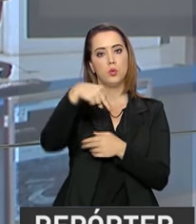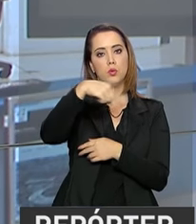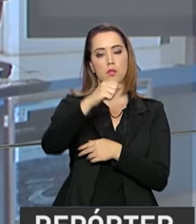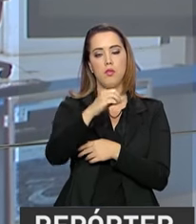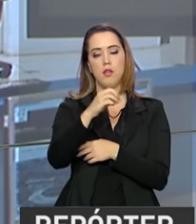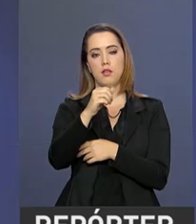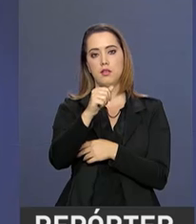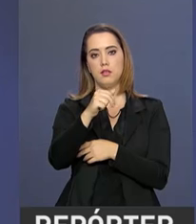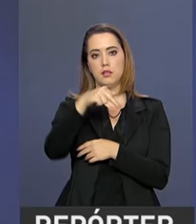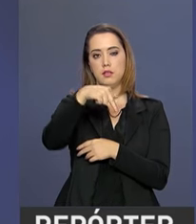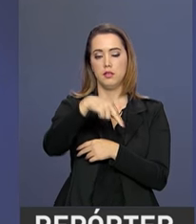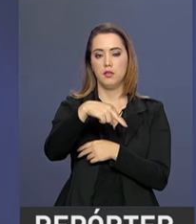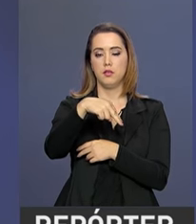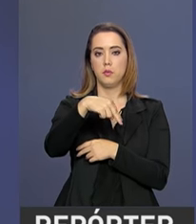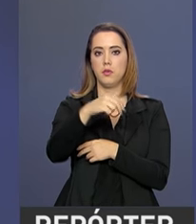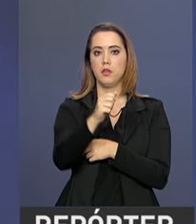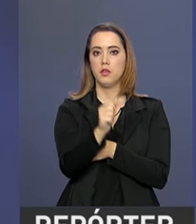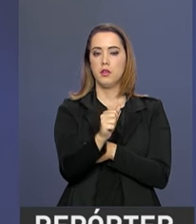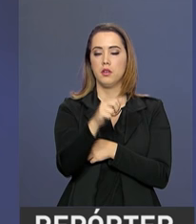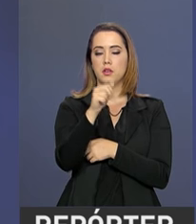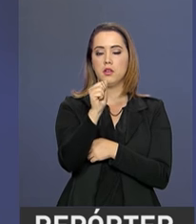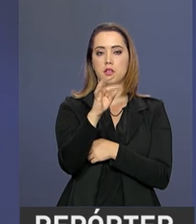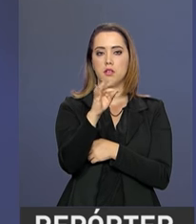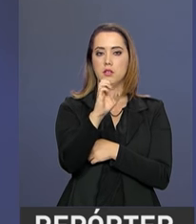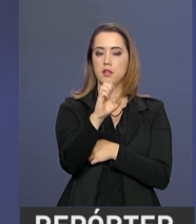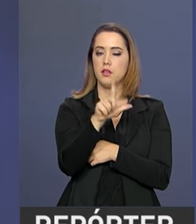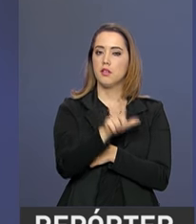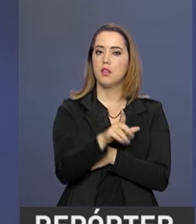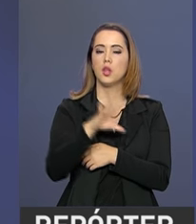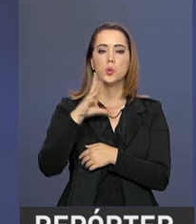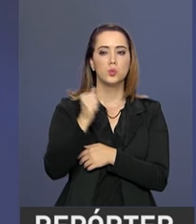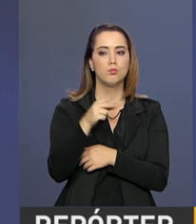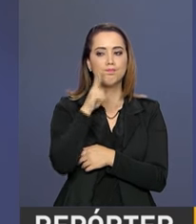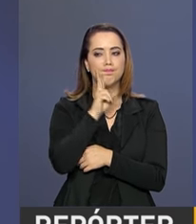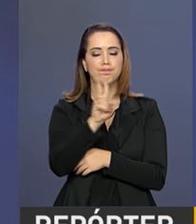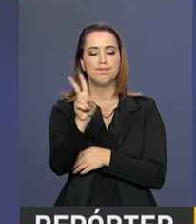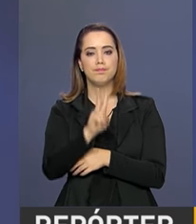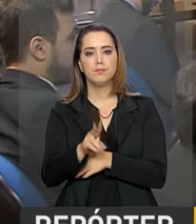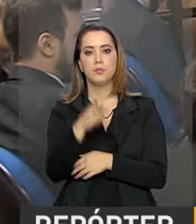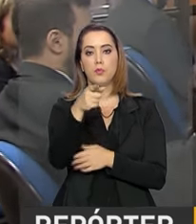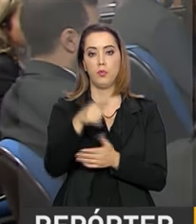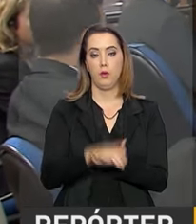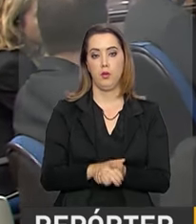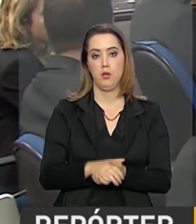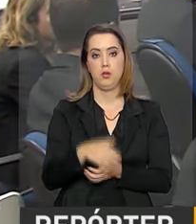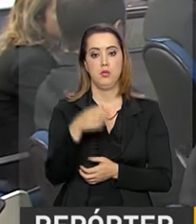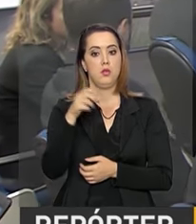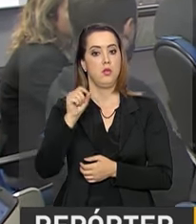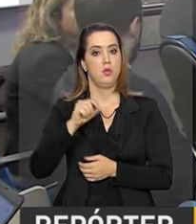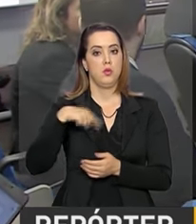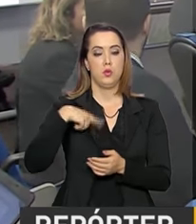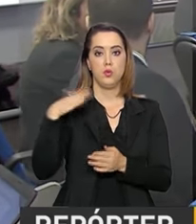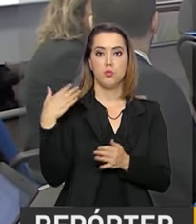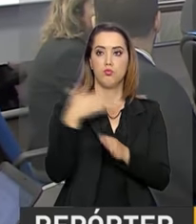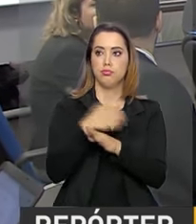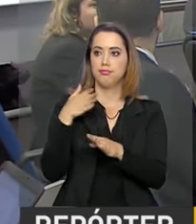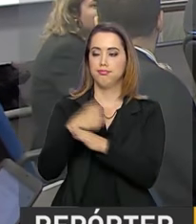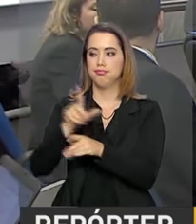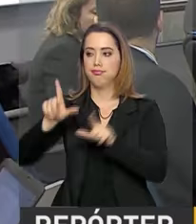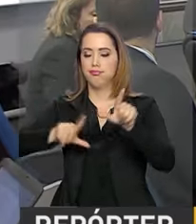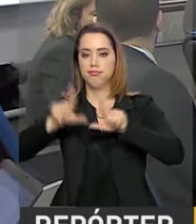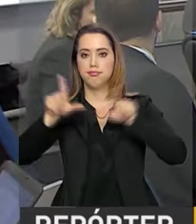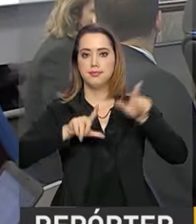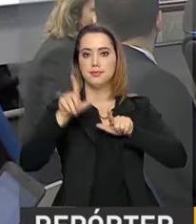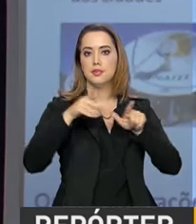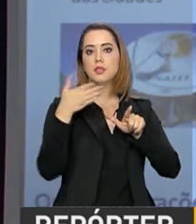perto foram quase 62 mil horas de transmissão pela tv que chegar uma casa de cerca de quatro